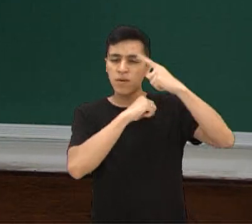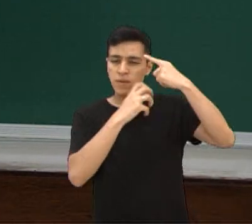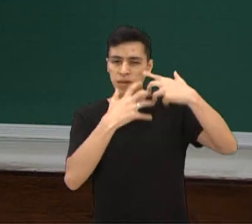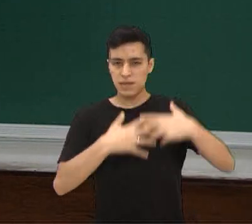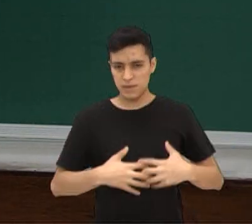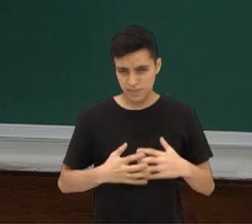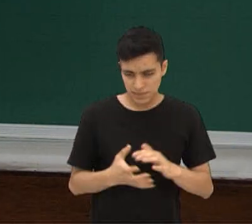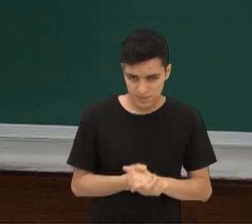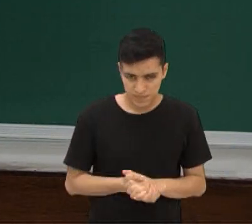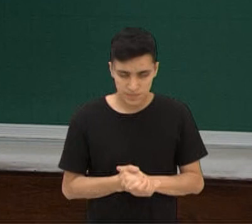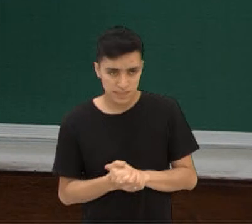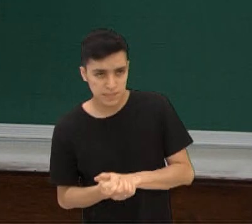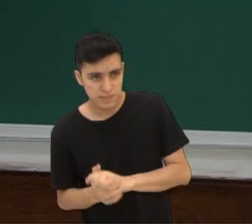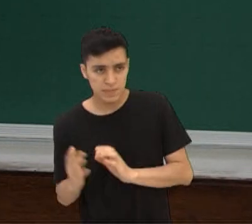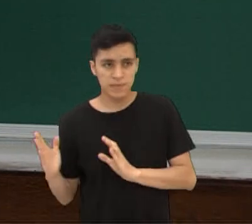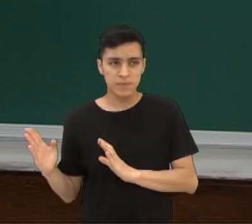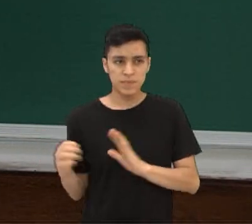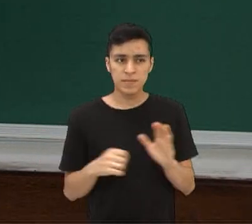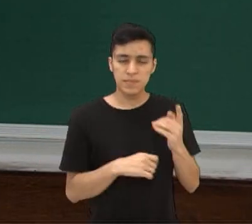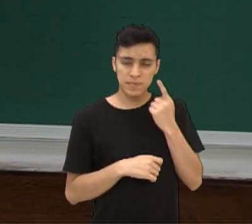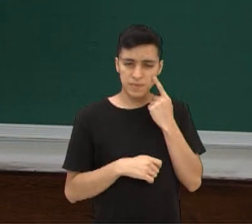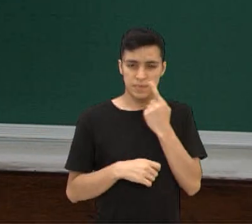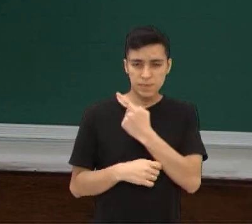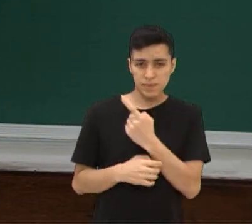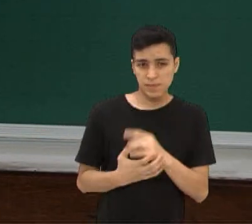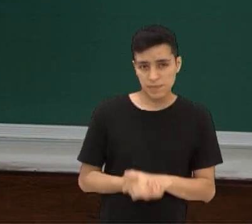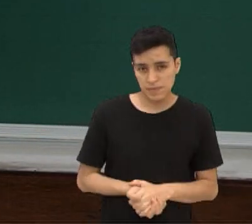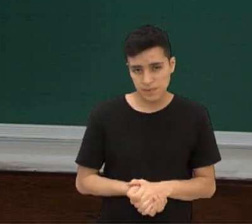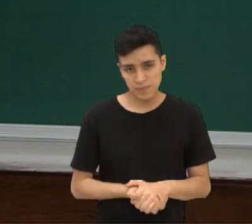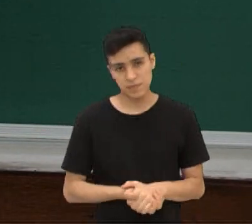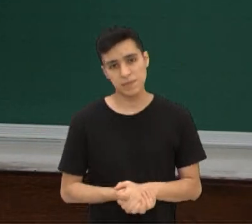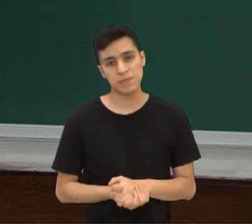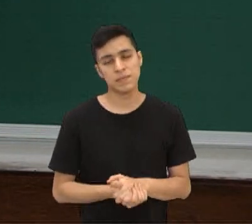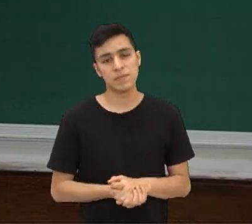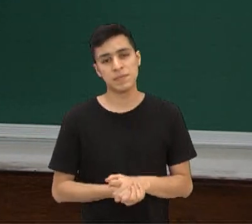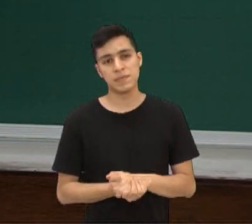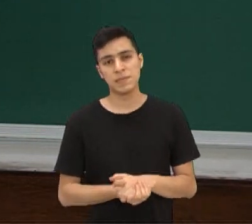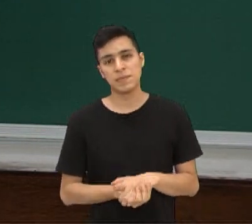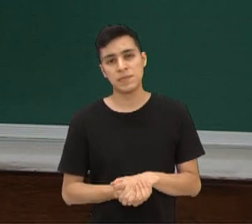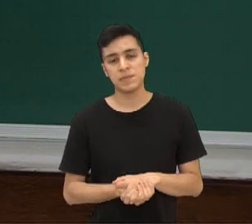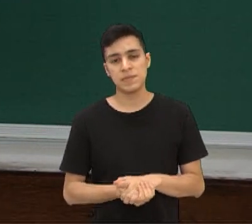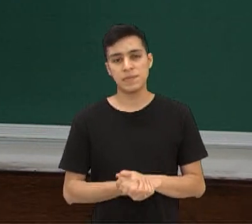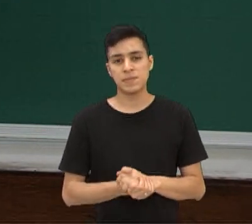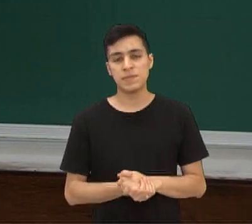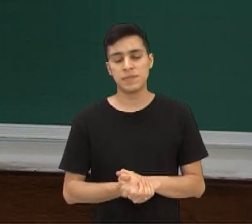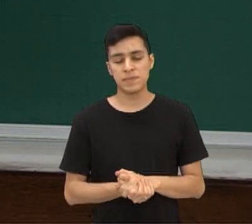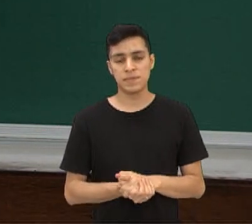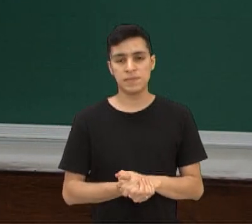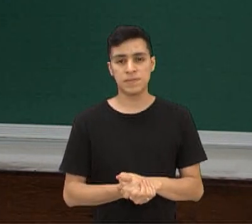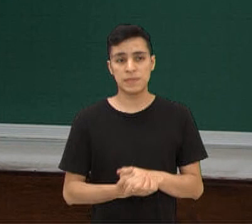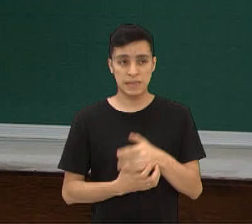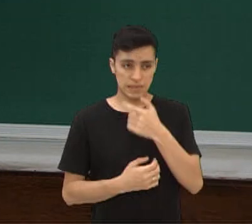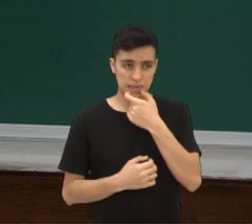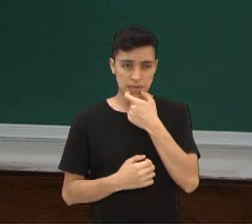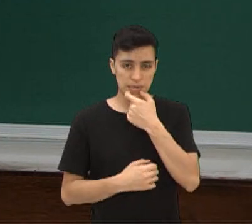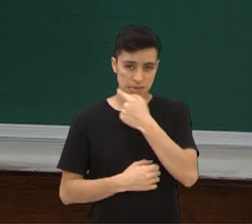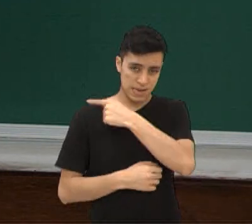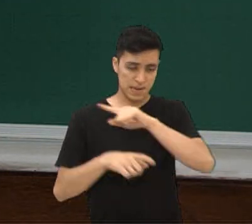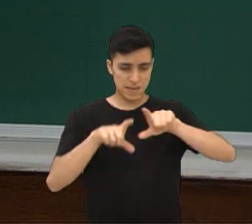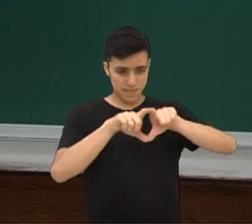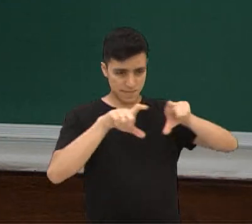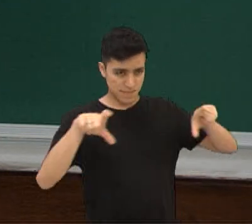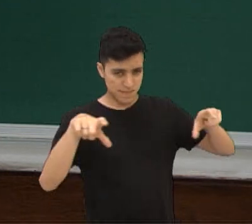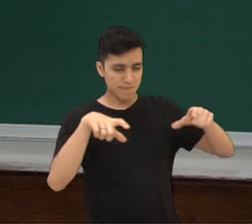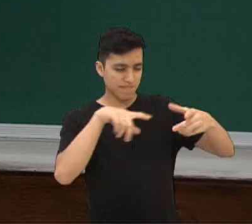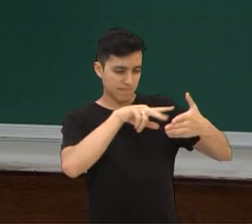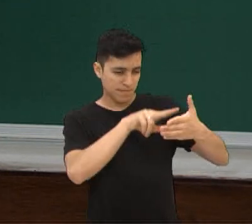Começamos com Read the chart and answer the questions. The late Gabriel Garcia Marquez holds a special place in the hearts